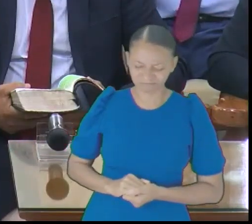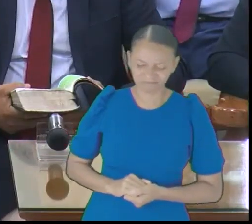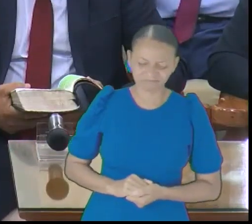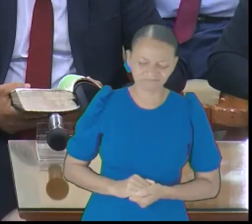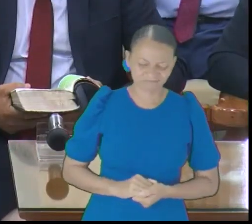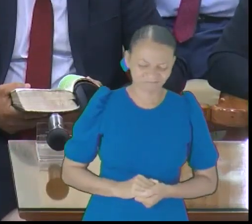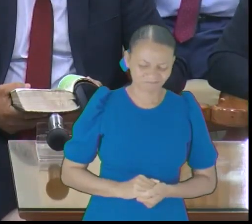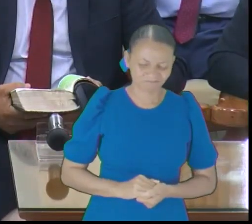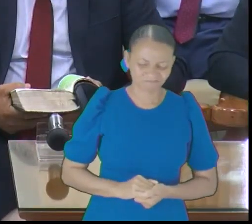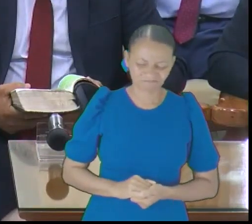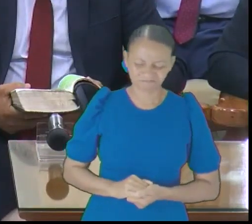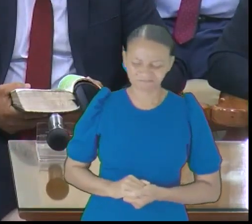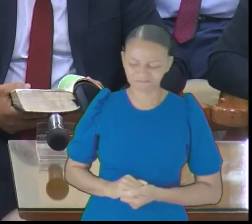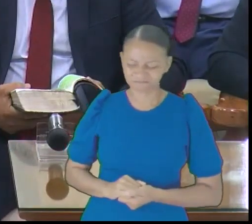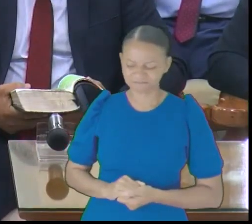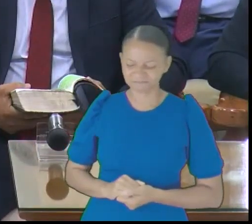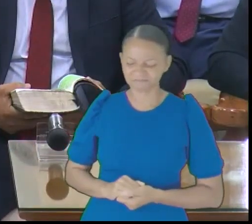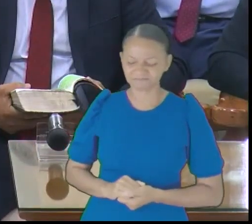Derevia sou.